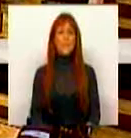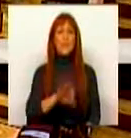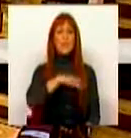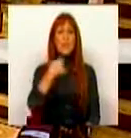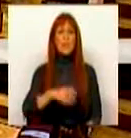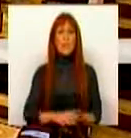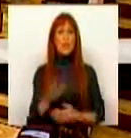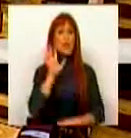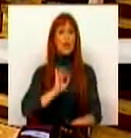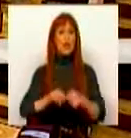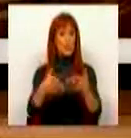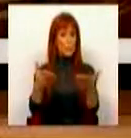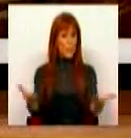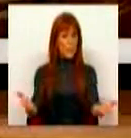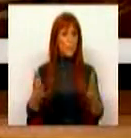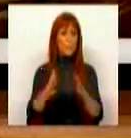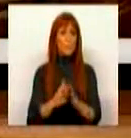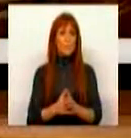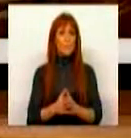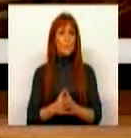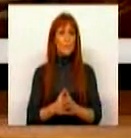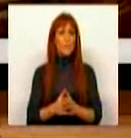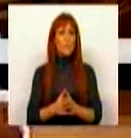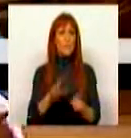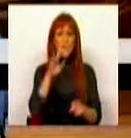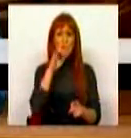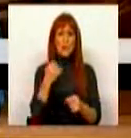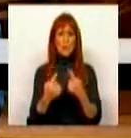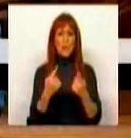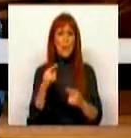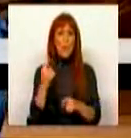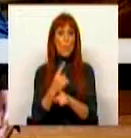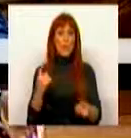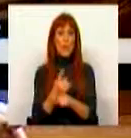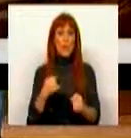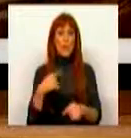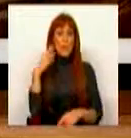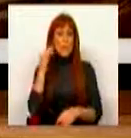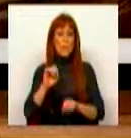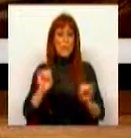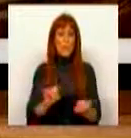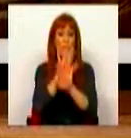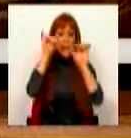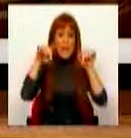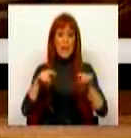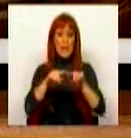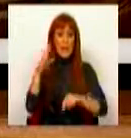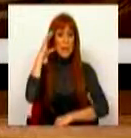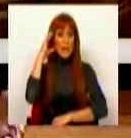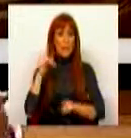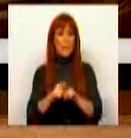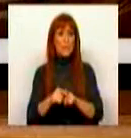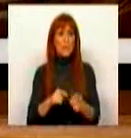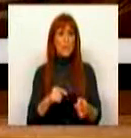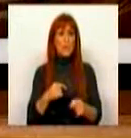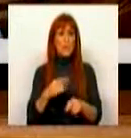Senhor Presidente, senhoras e senhores deputados, se outra razão não houvesse, o simples facto de se esclarecer hoje aqui nesta tarde o